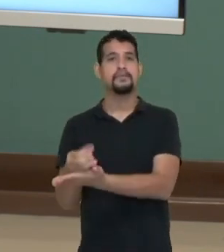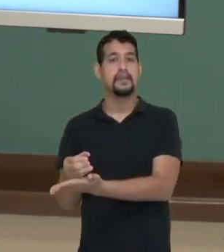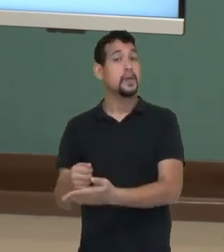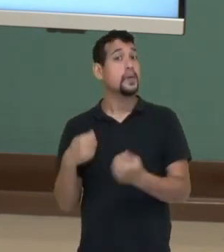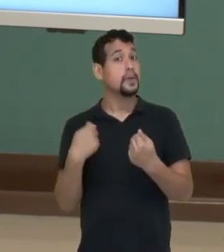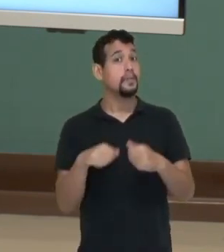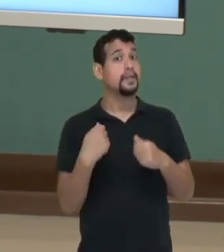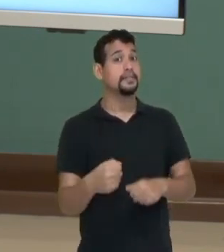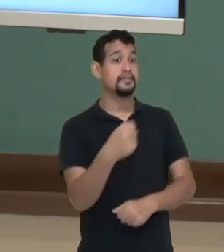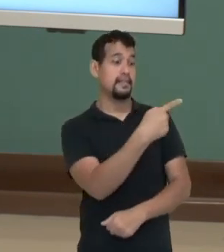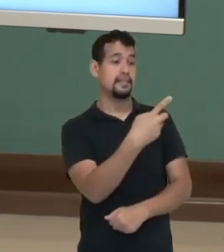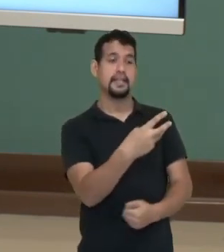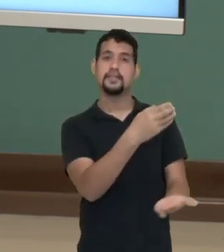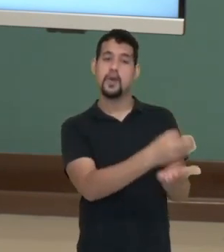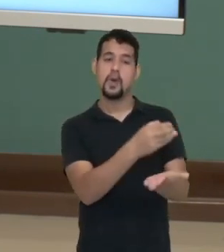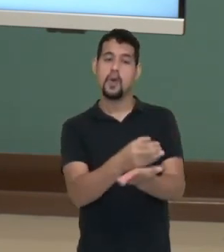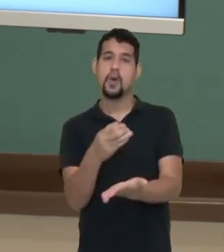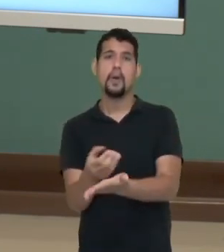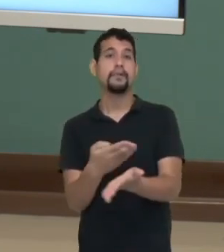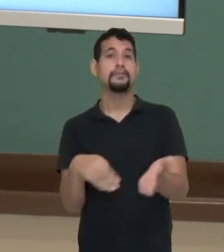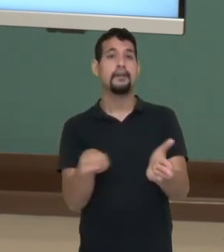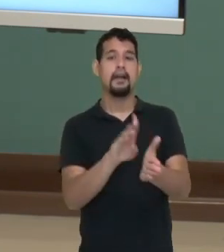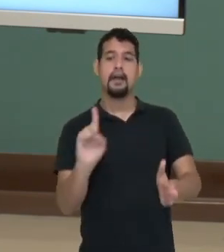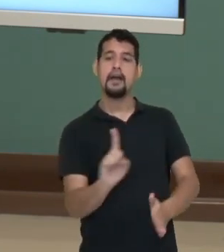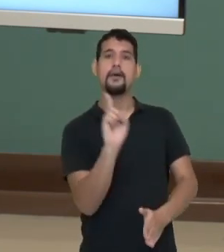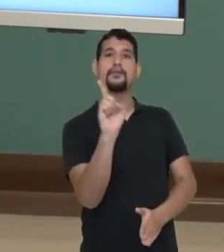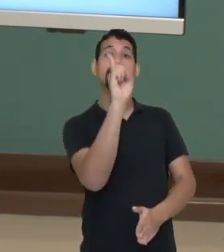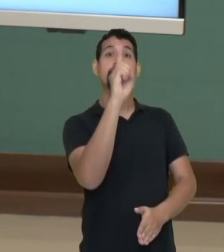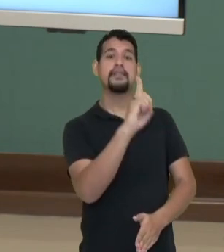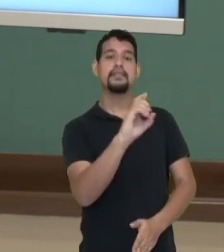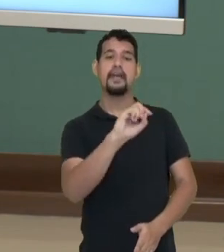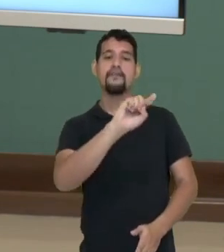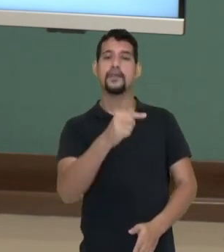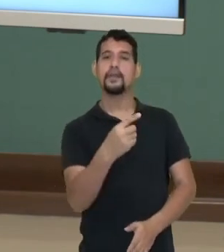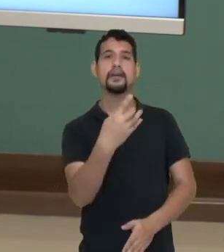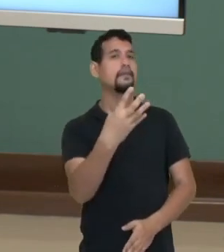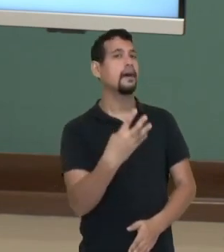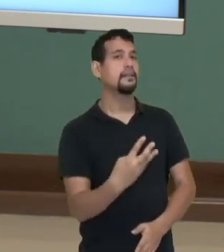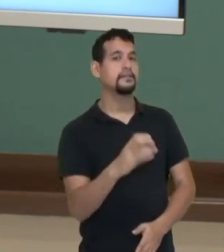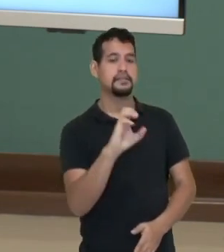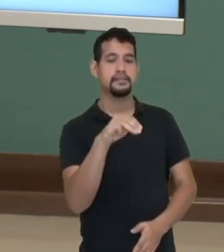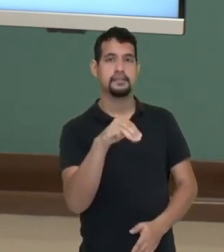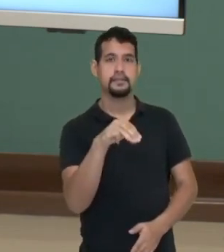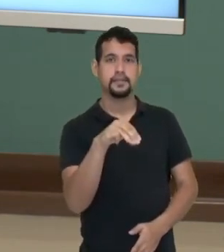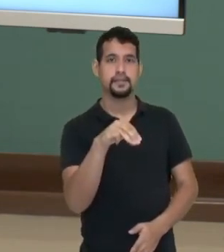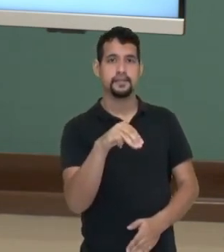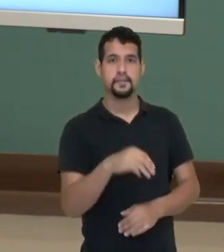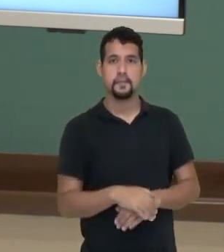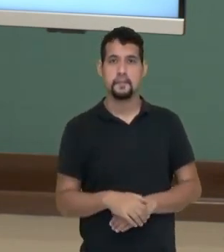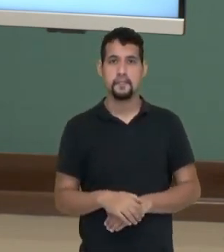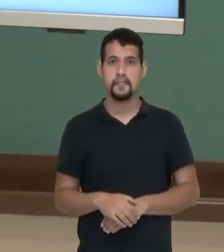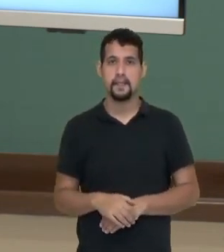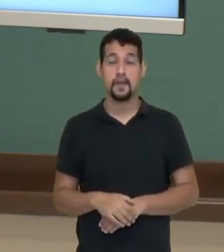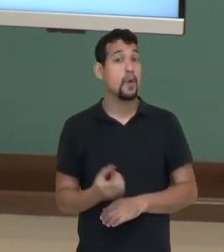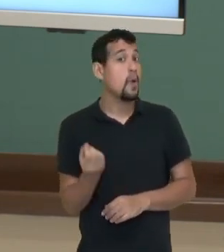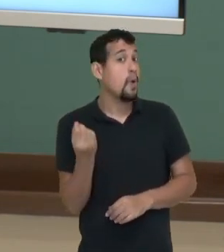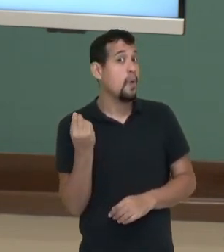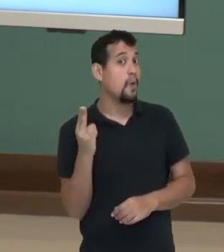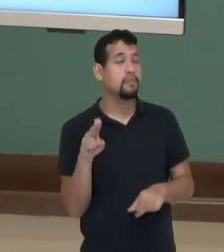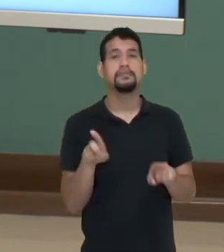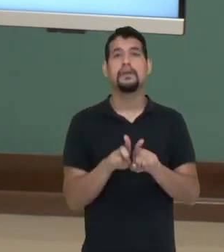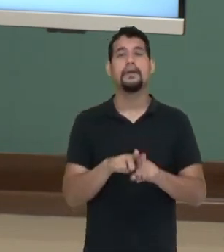de 13 copos para atingir a altura de 10,4 centímetros,